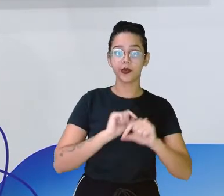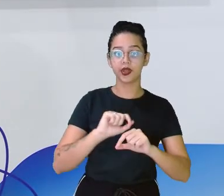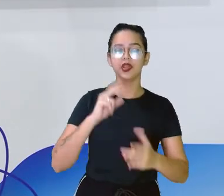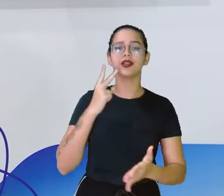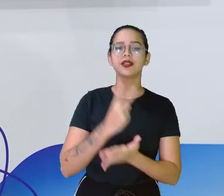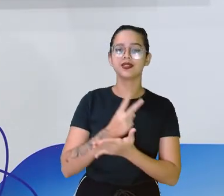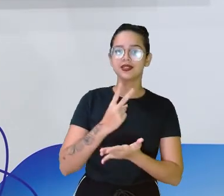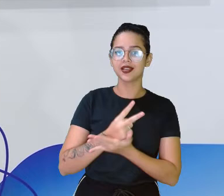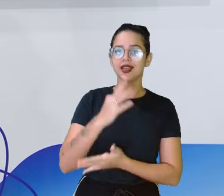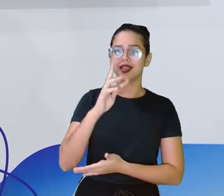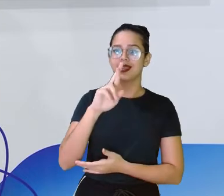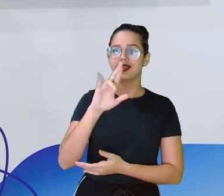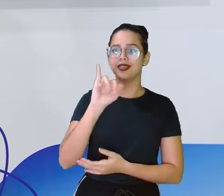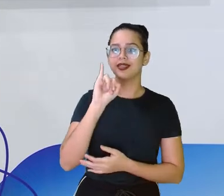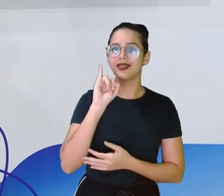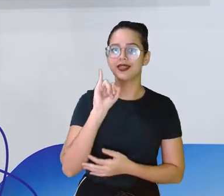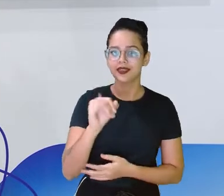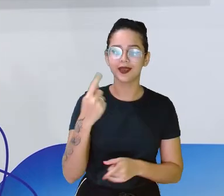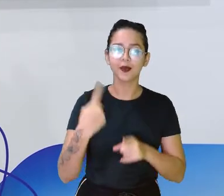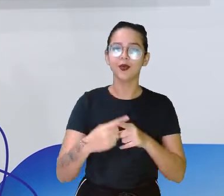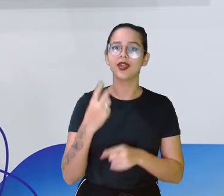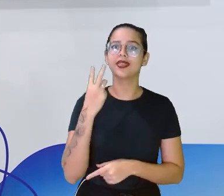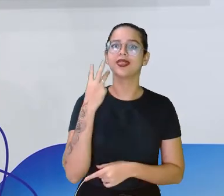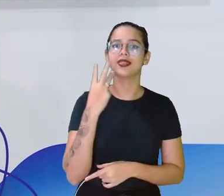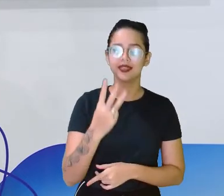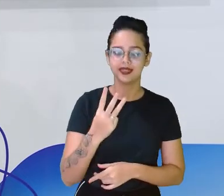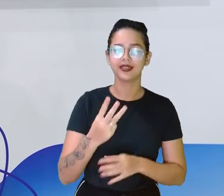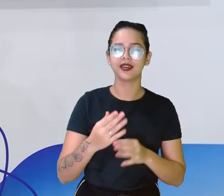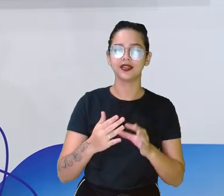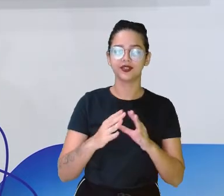sempre triangulares. Teve